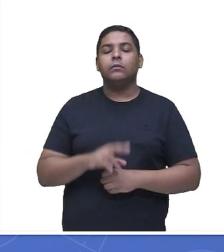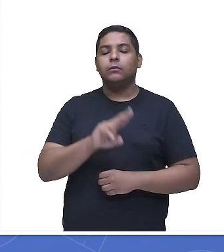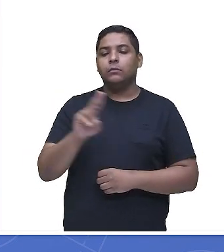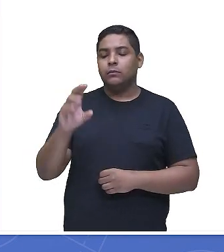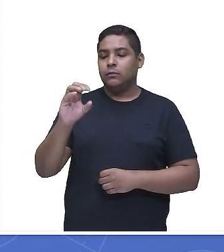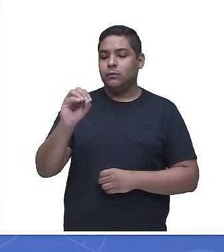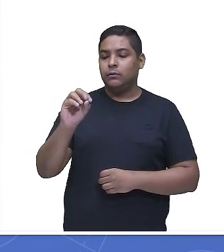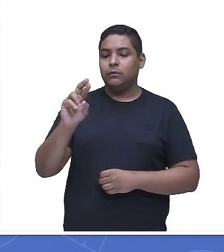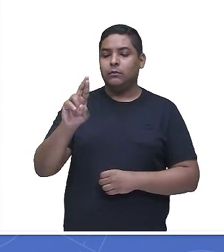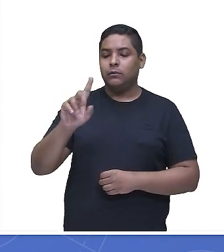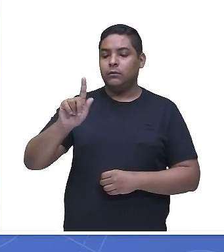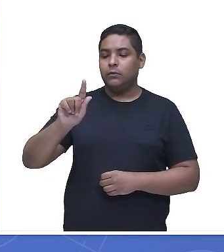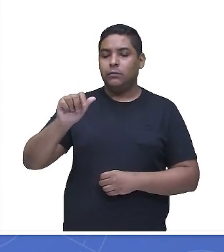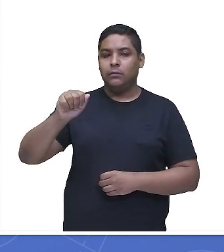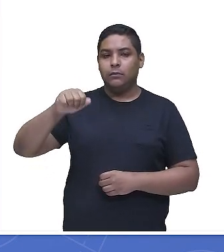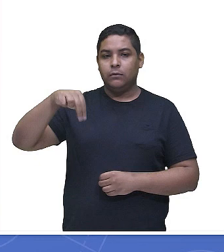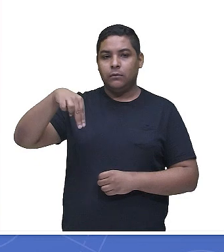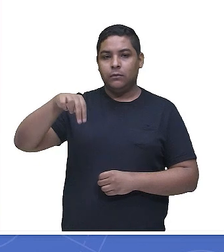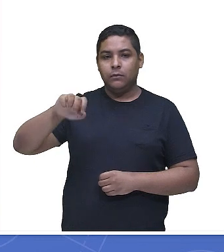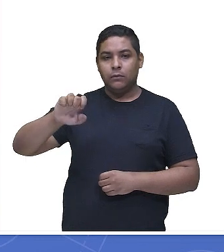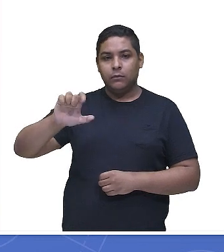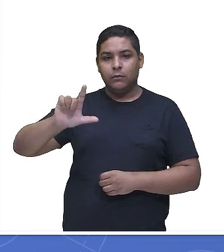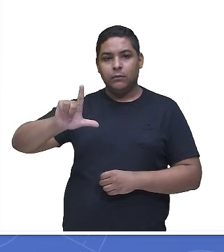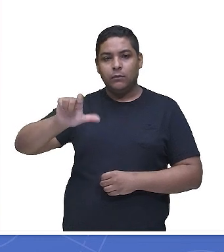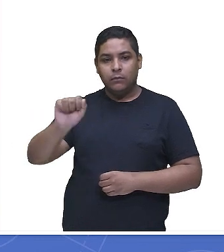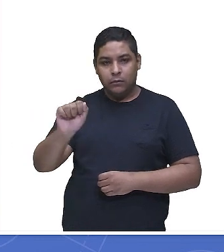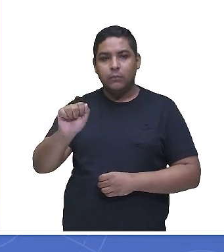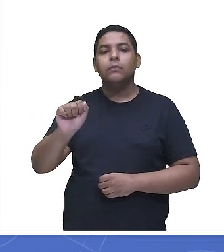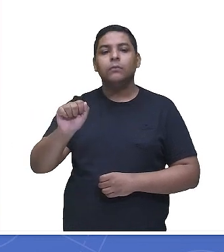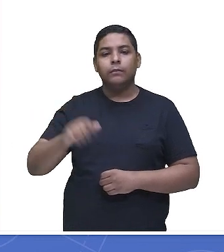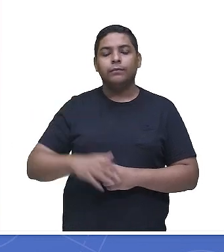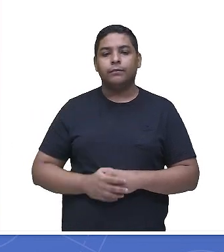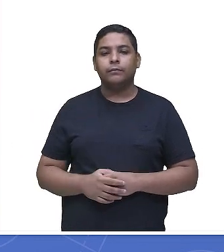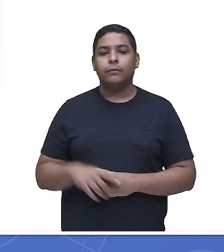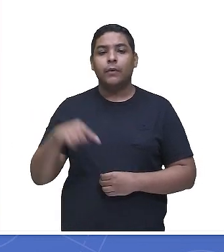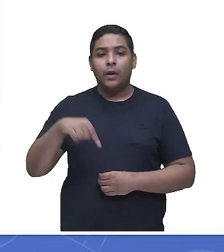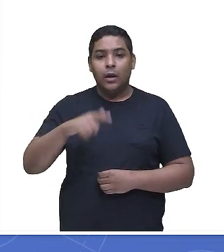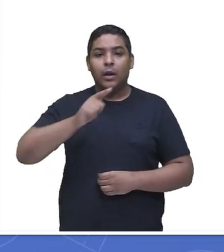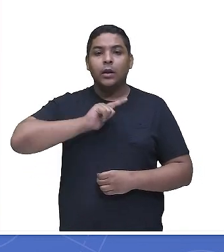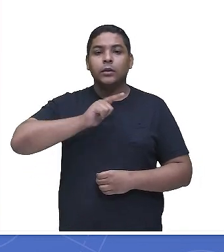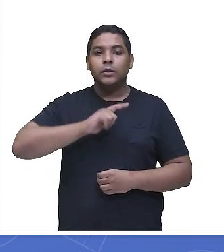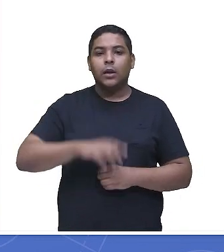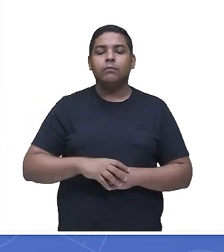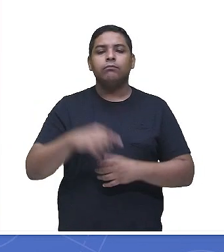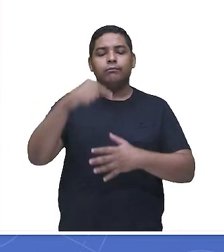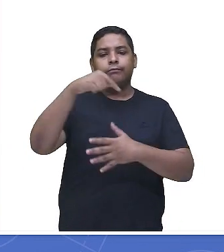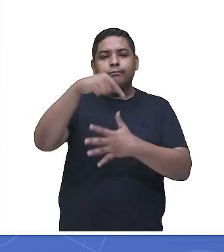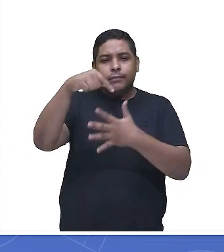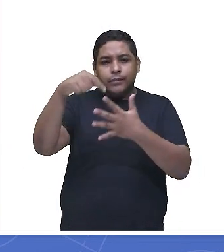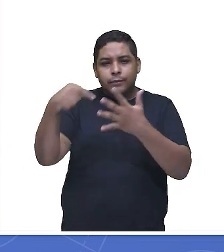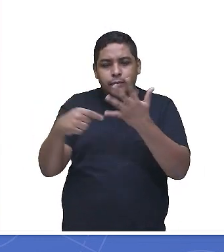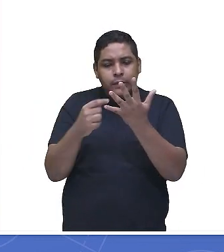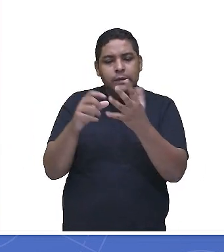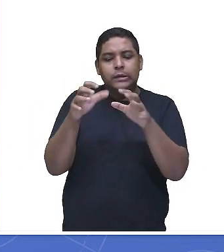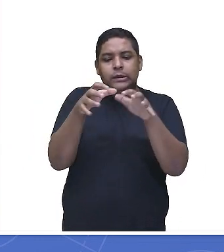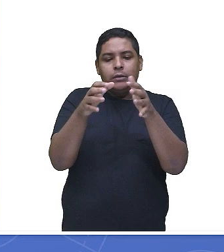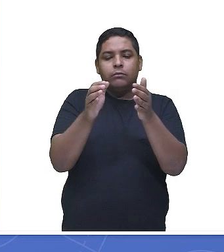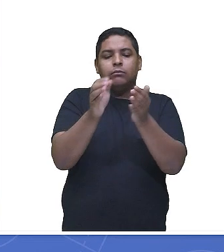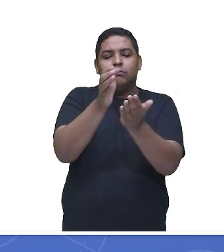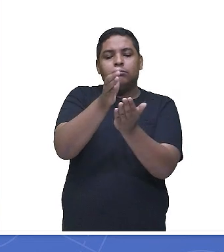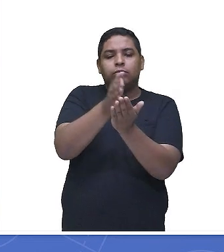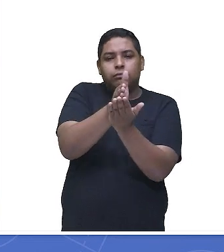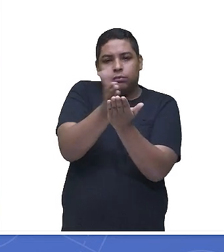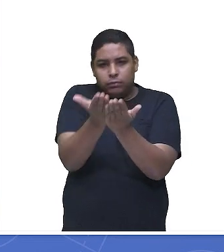As organelas são estruturas que desempenham funções específicas no interior da célula. Então, eu tenho como se fossem